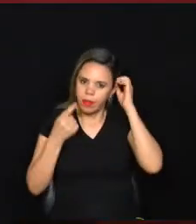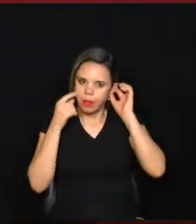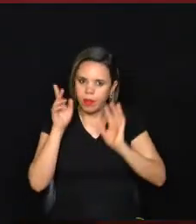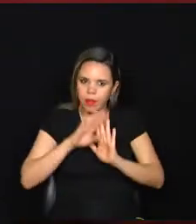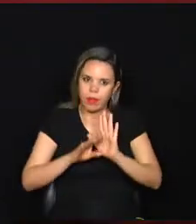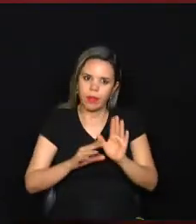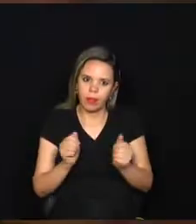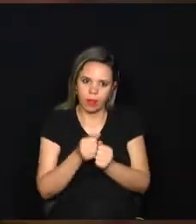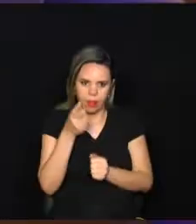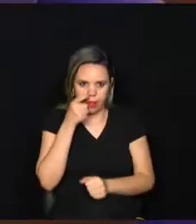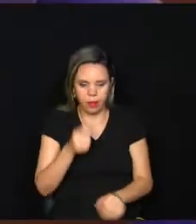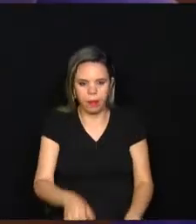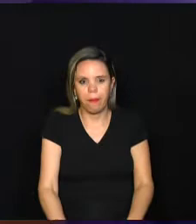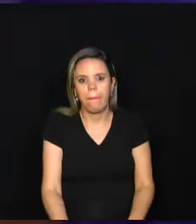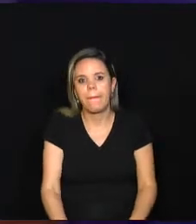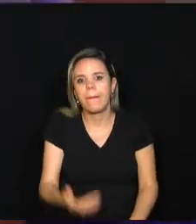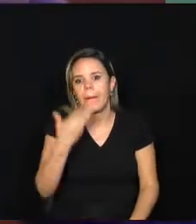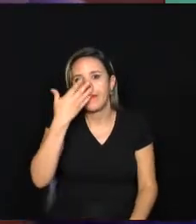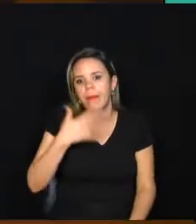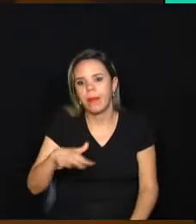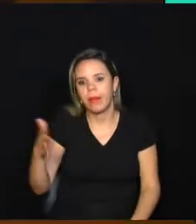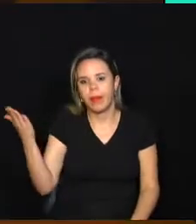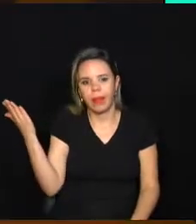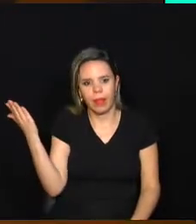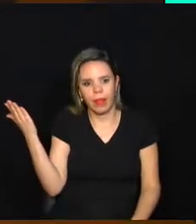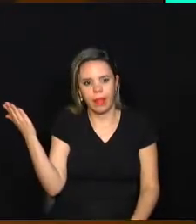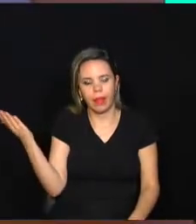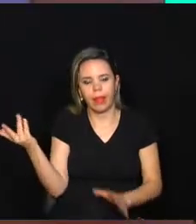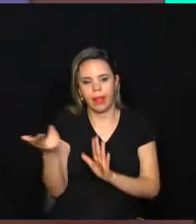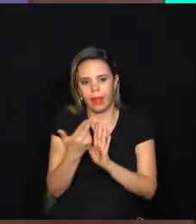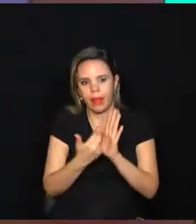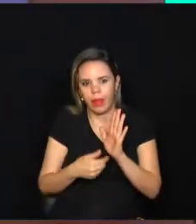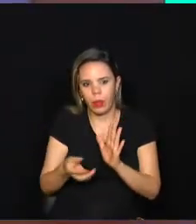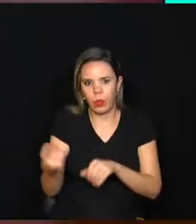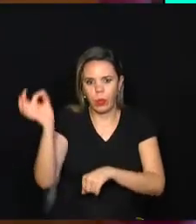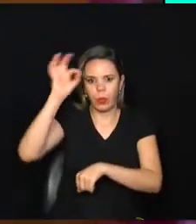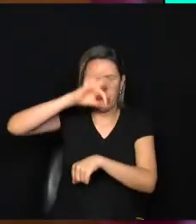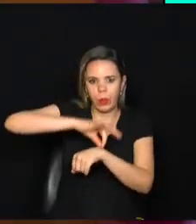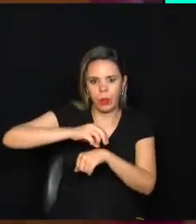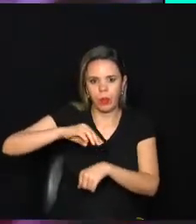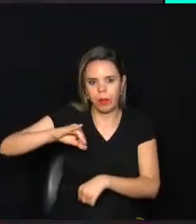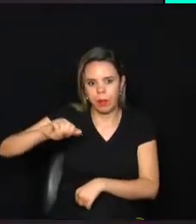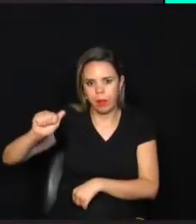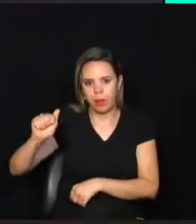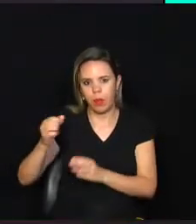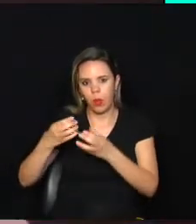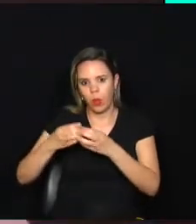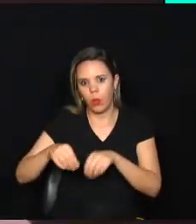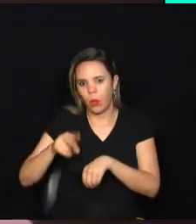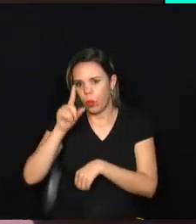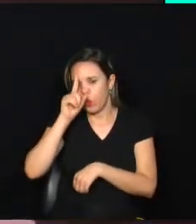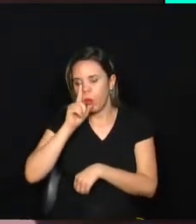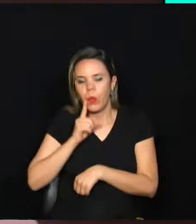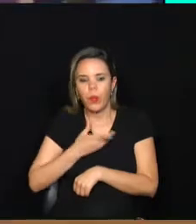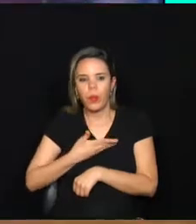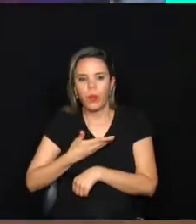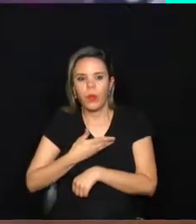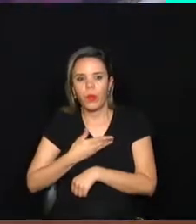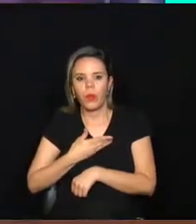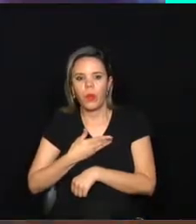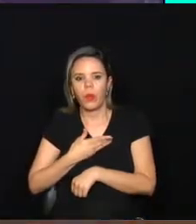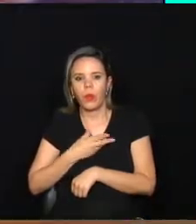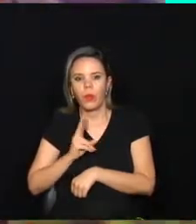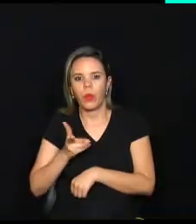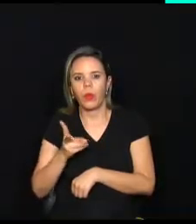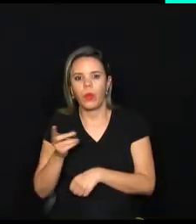com a gente, olha aí. Para as crianças tem animação, A Abelhinha Maia e O Ovo Dourado. Ela e o amigo Willy estão